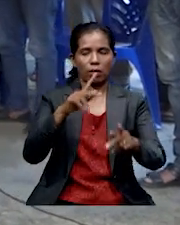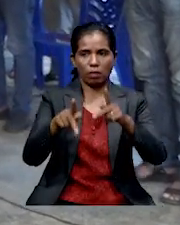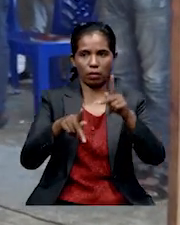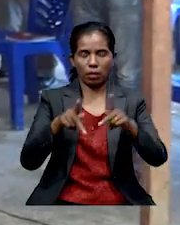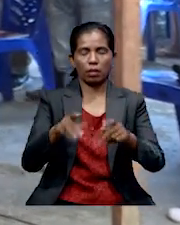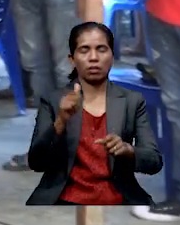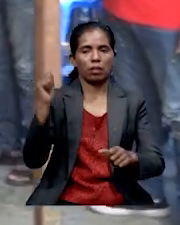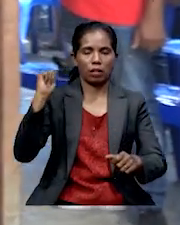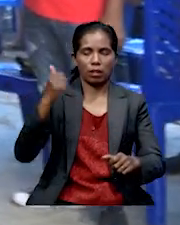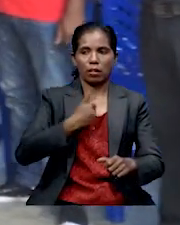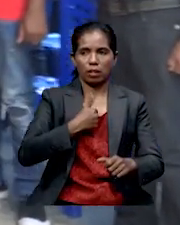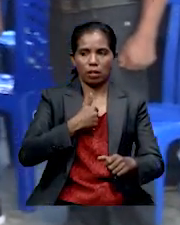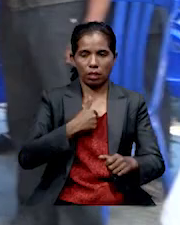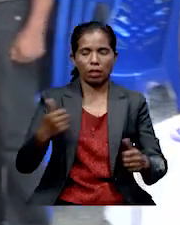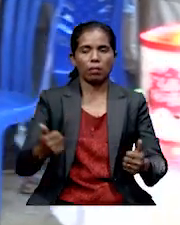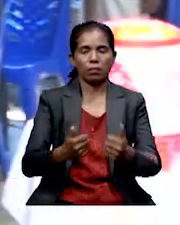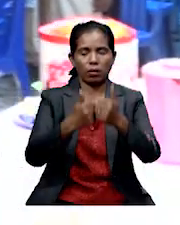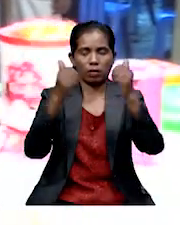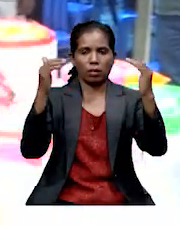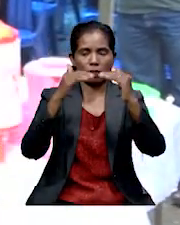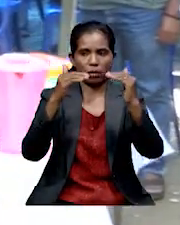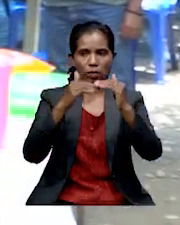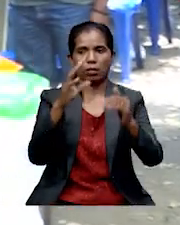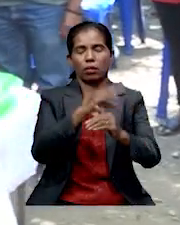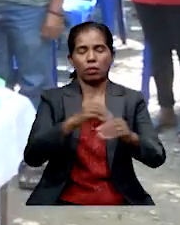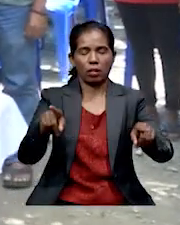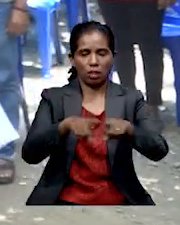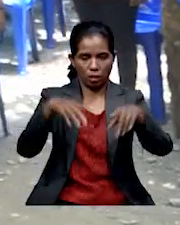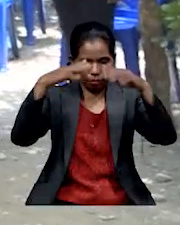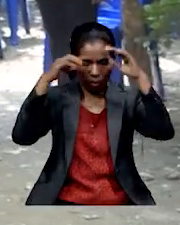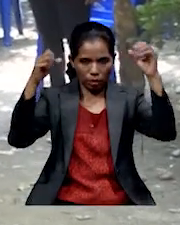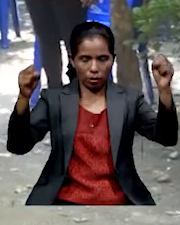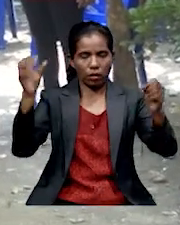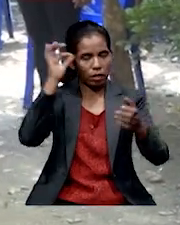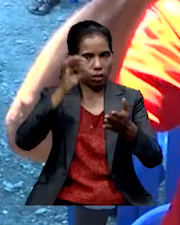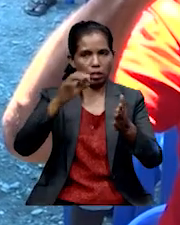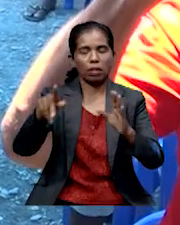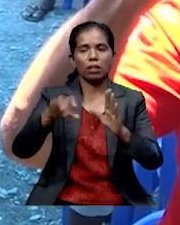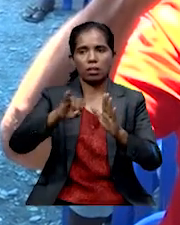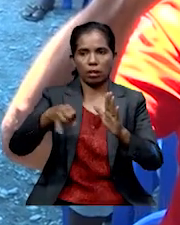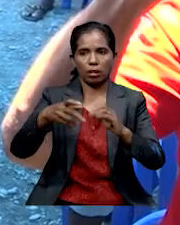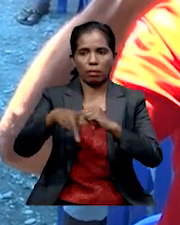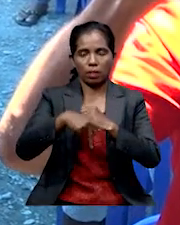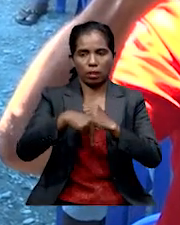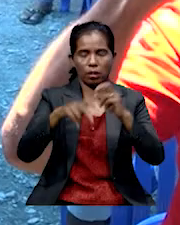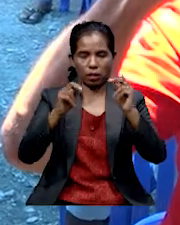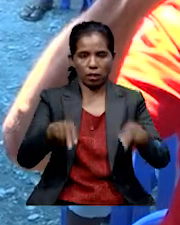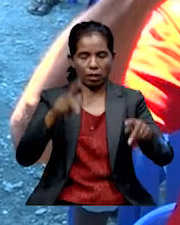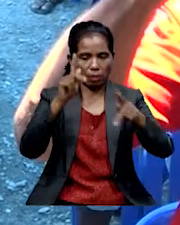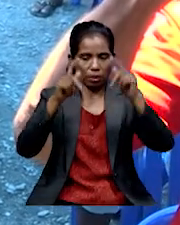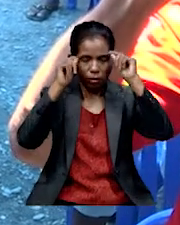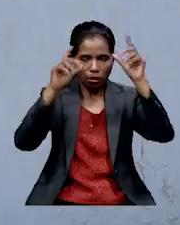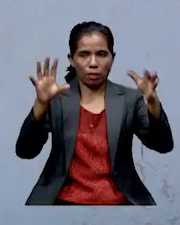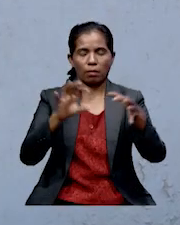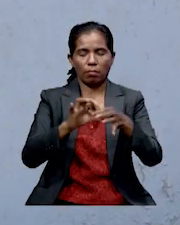tu candidata an, onde compete e a Congresso, onde sai presidente no secretário-geral partido, tem que Timor Oan, membro do